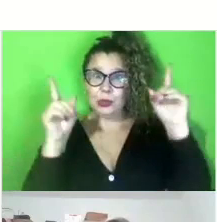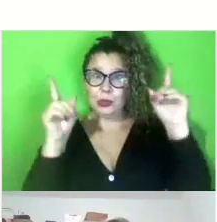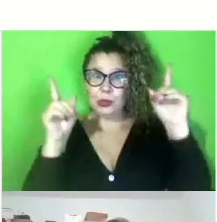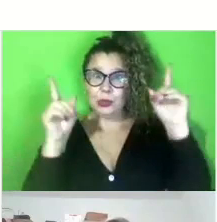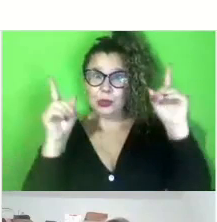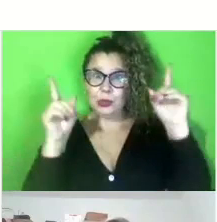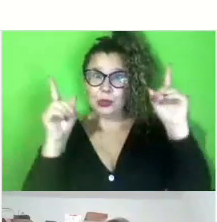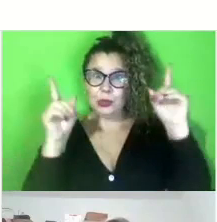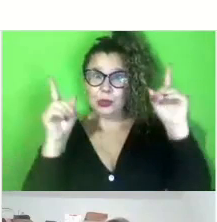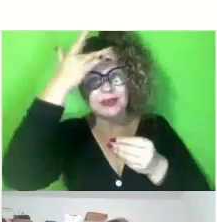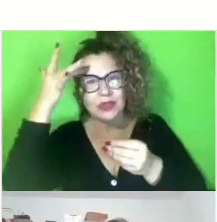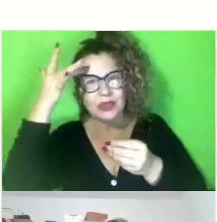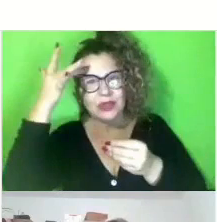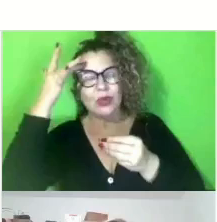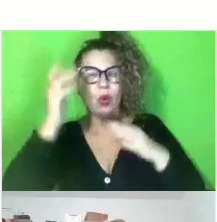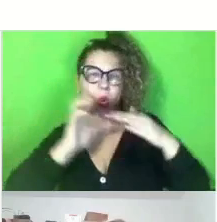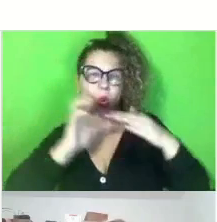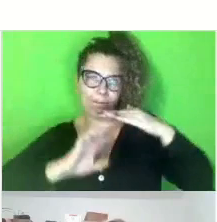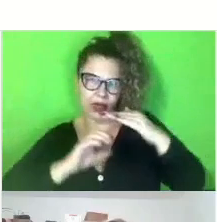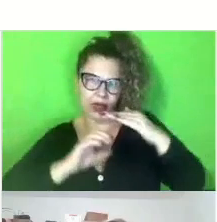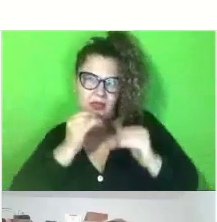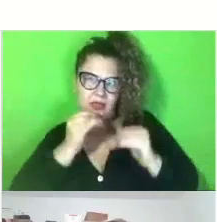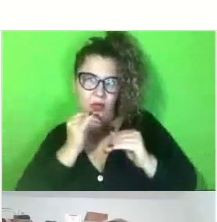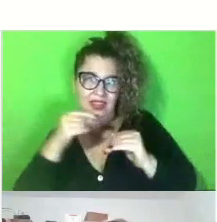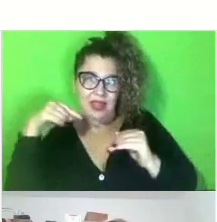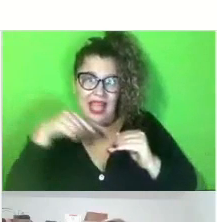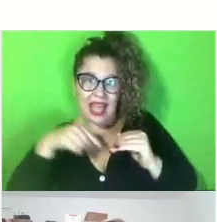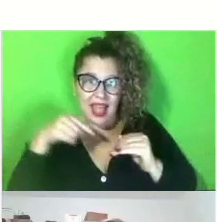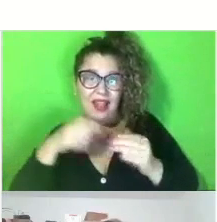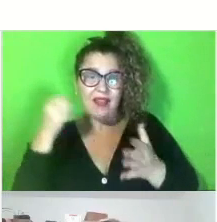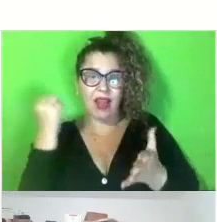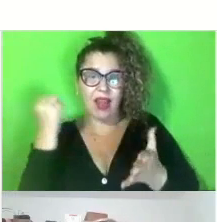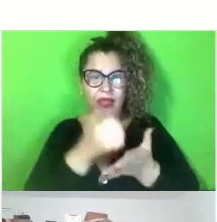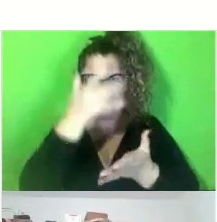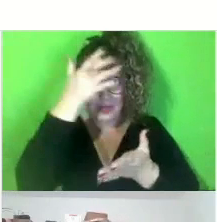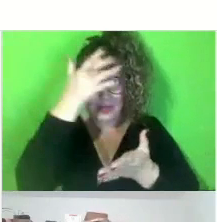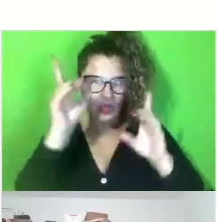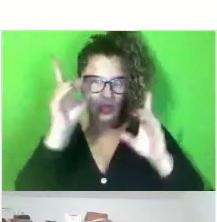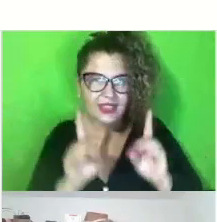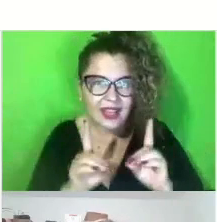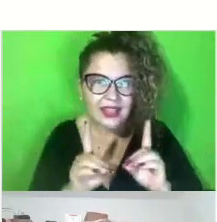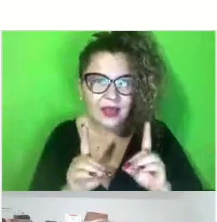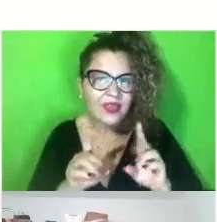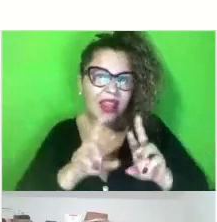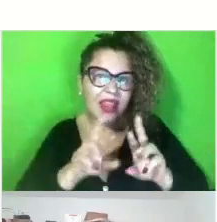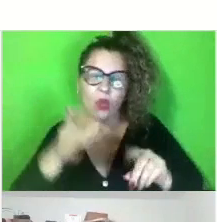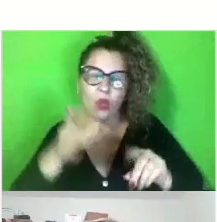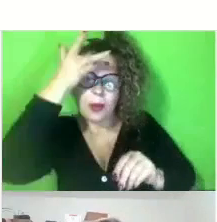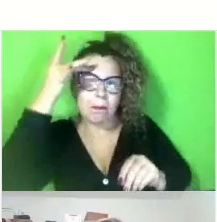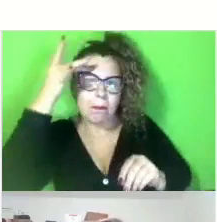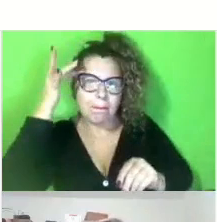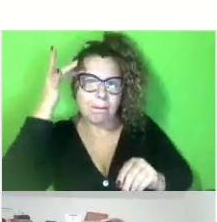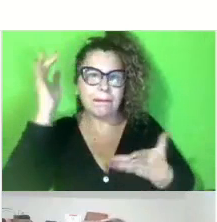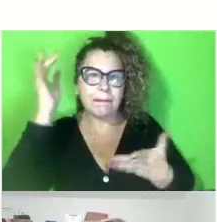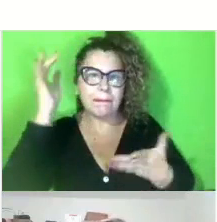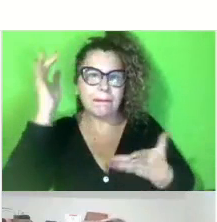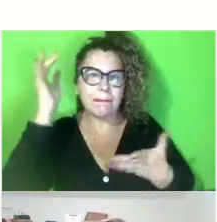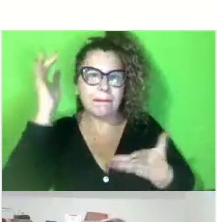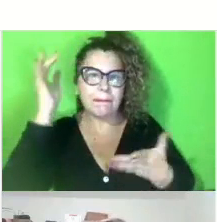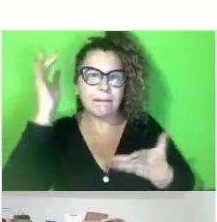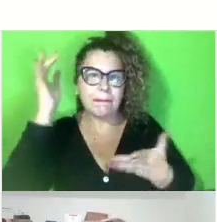com deficiência não como uma pessoa que ele vai fazer uma assistência